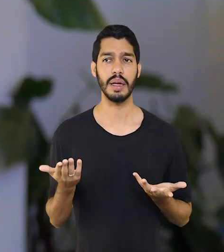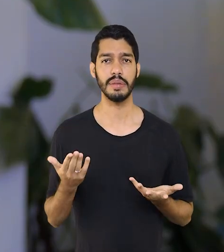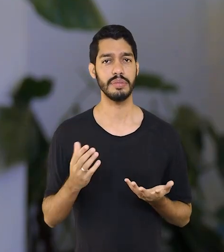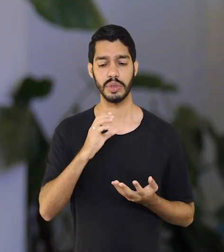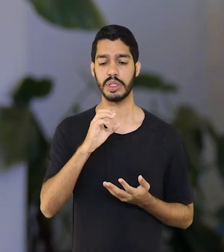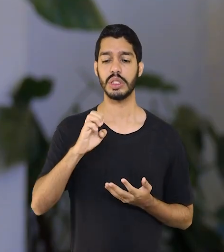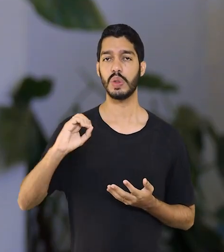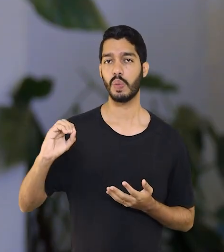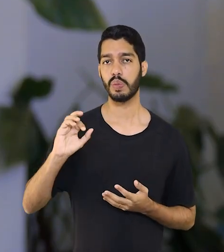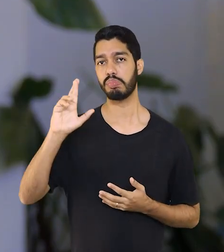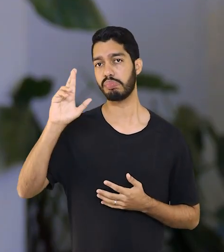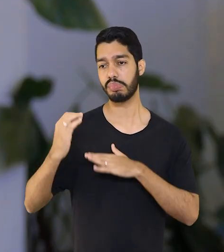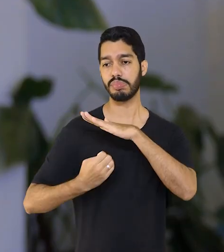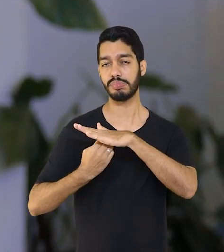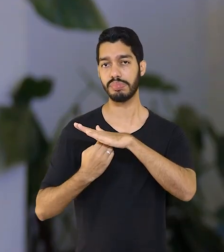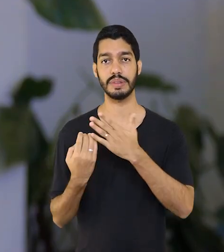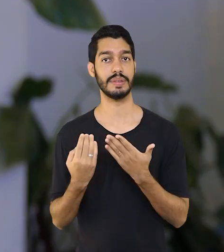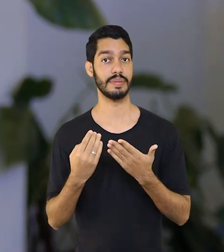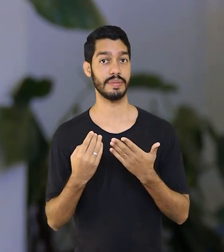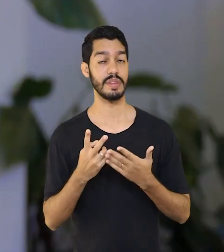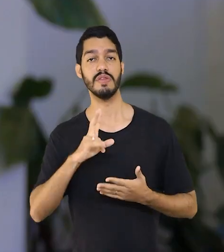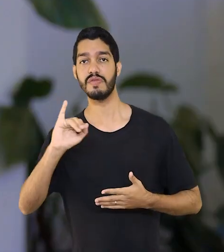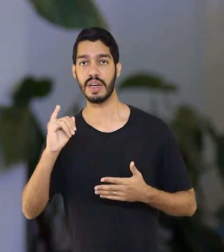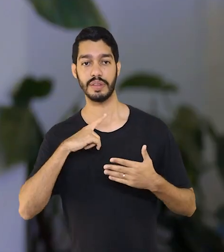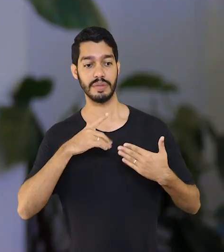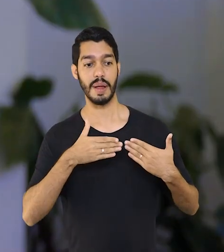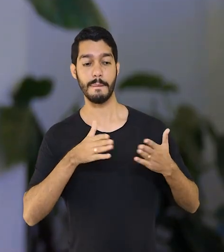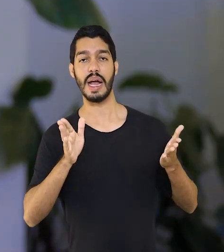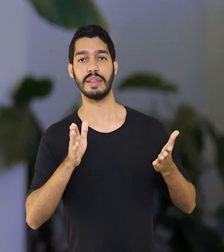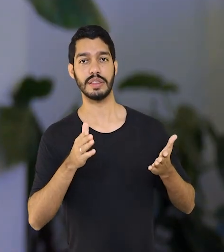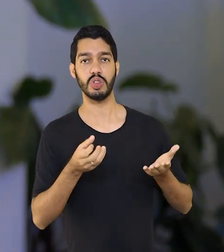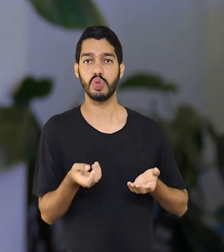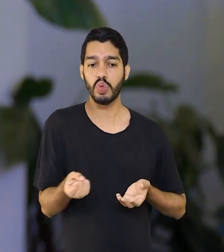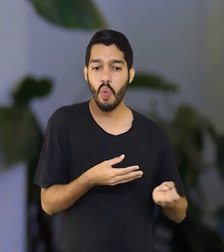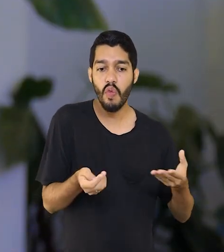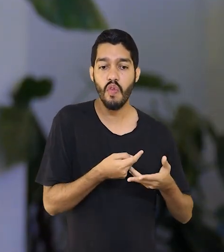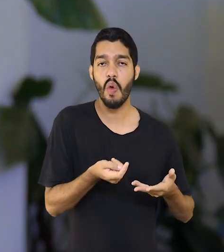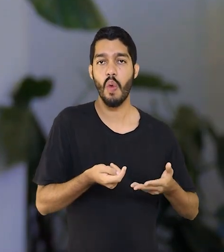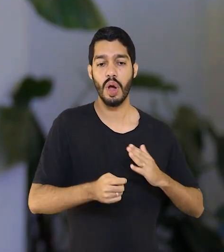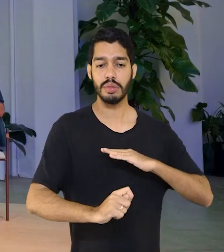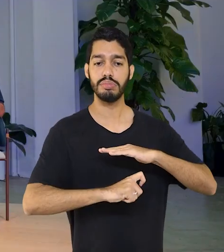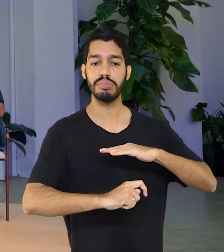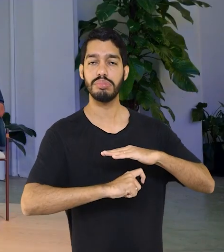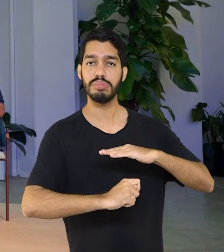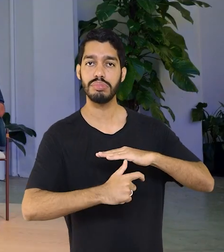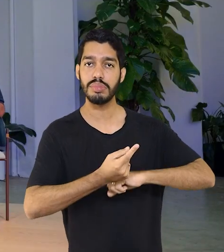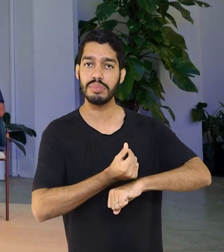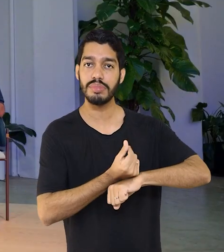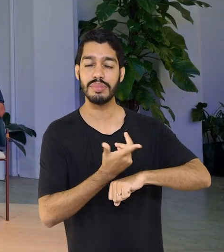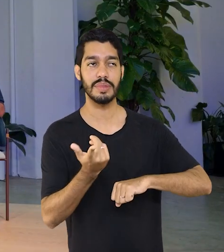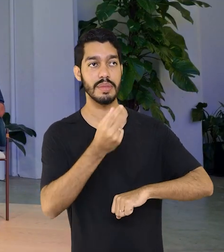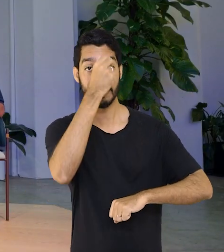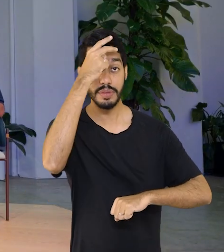o CEO, que vai abrir mão do bônus do fim de ano, qual é o acionista que vai abrir mão do dividendo, qual é o